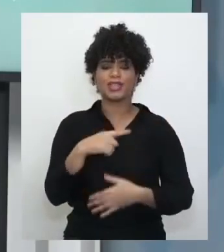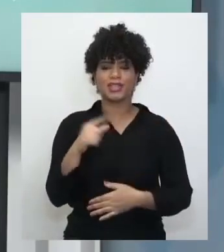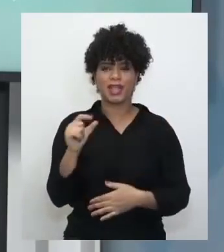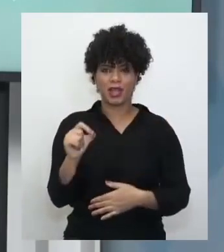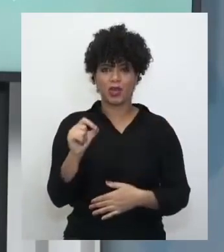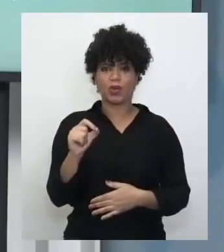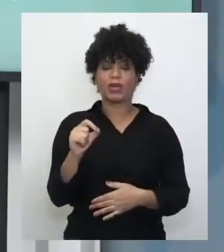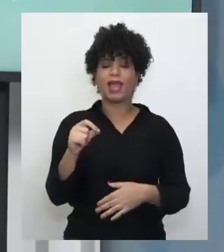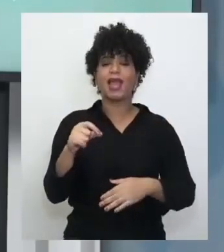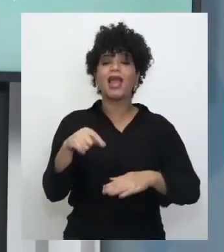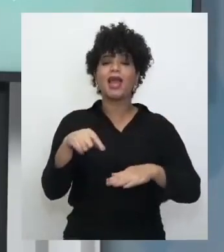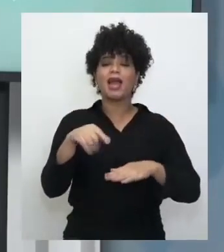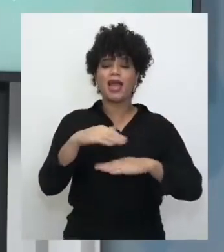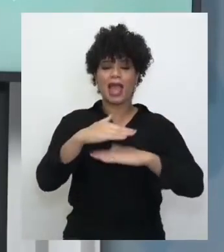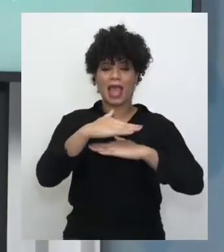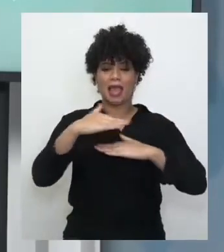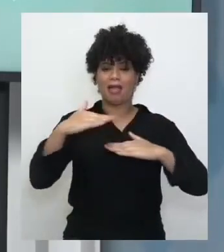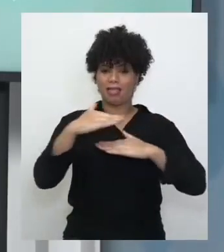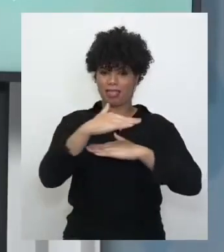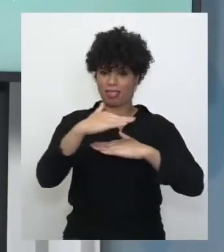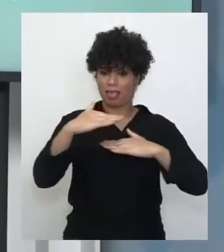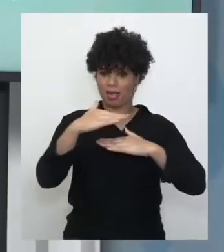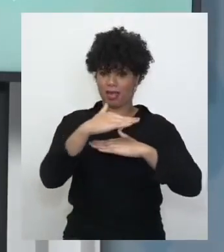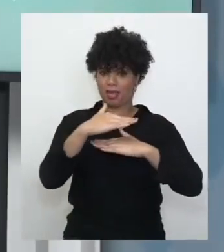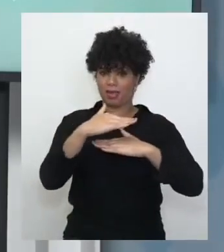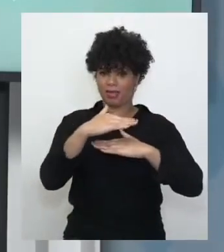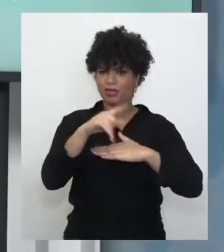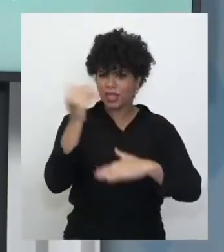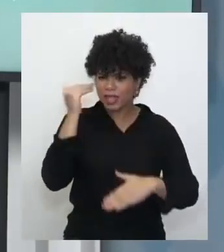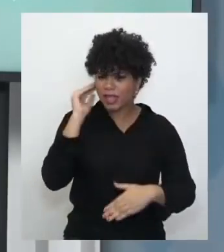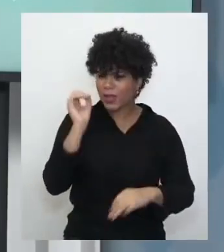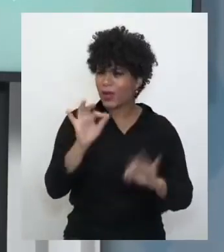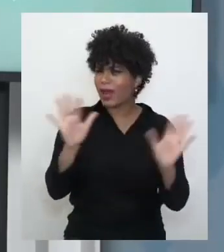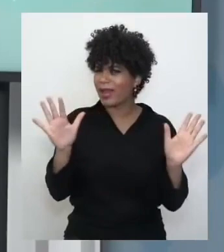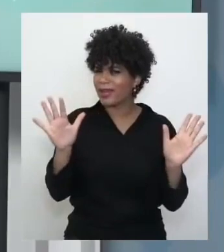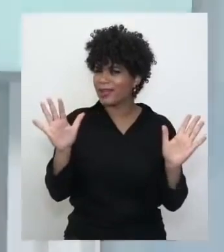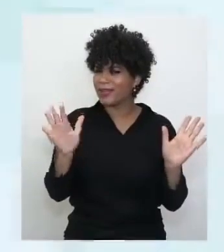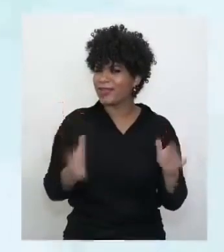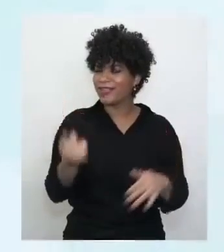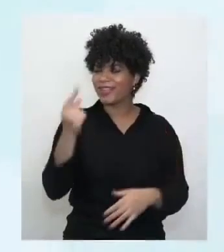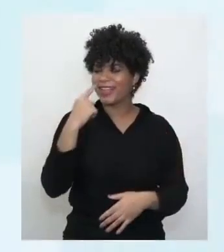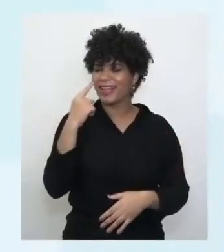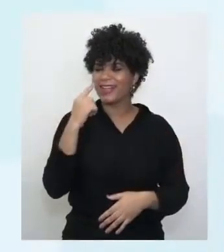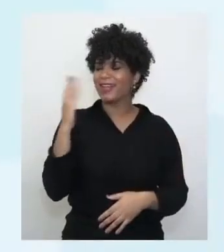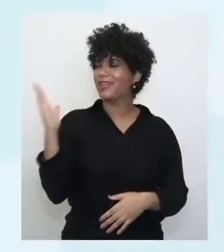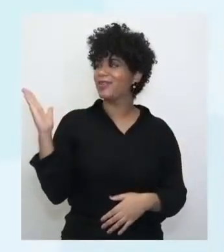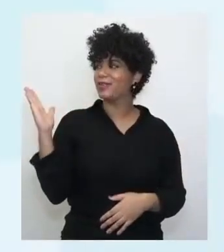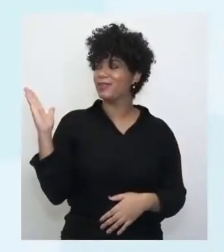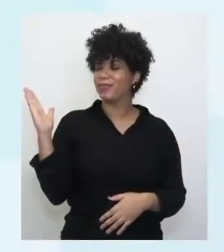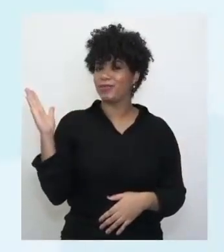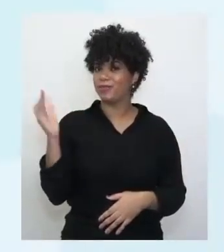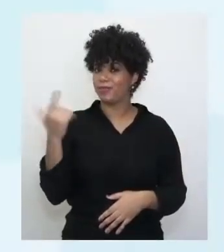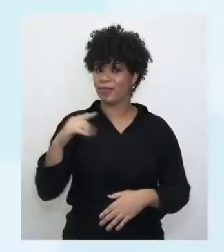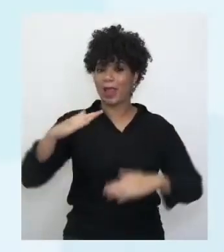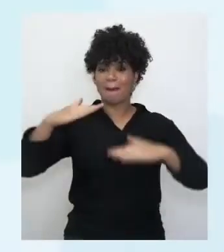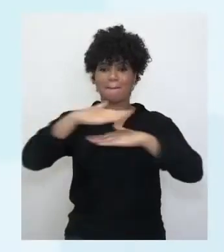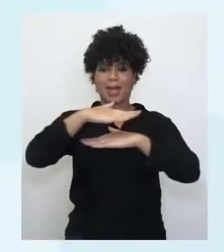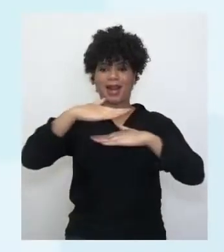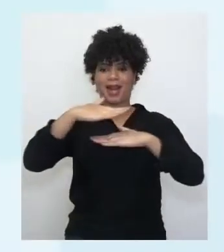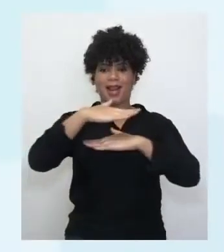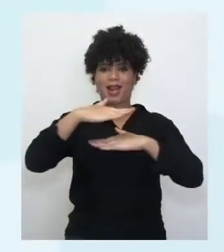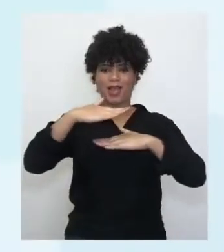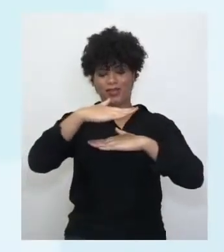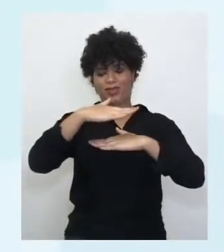reta paralela ao eixo x. Será que você entendeu isso? Será? Pode pôr o slide mais uma vez para eles. Reta paralela ao eixo